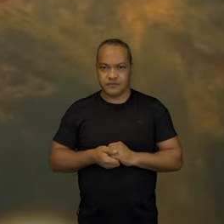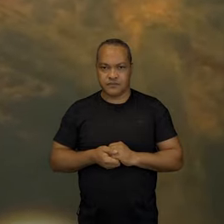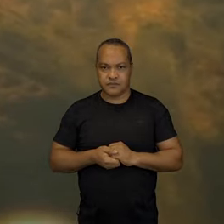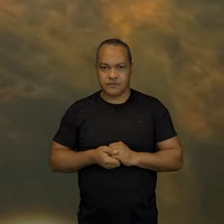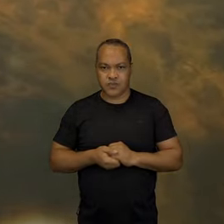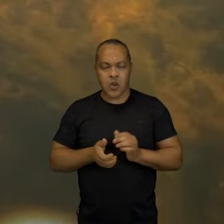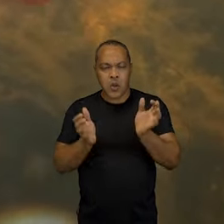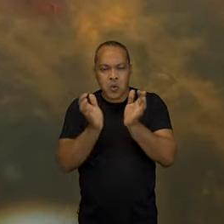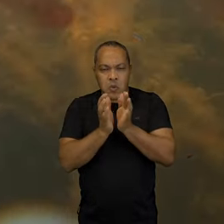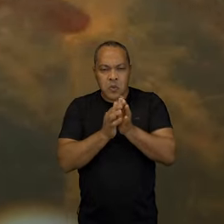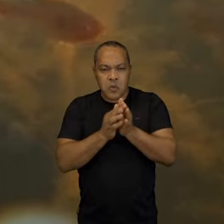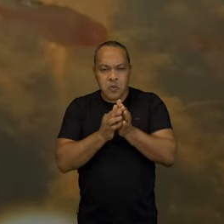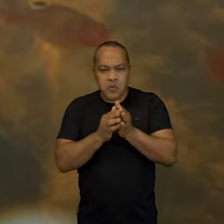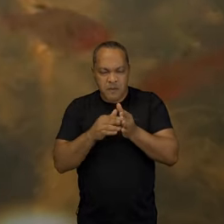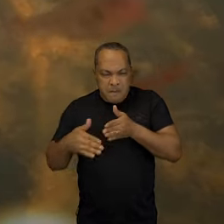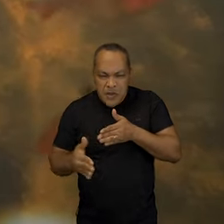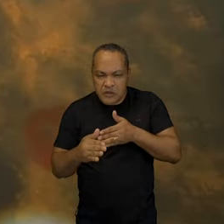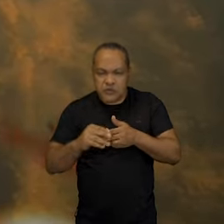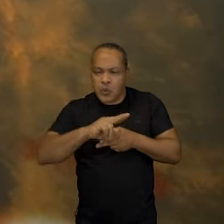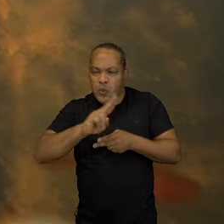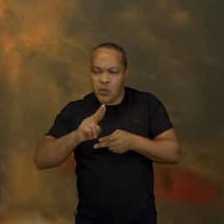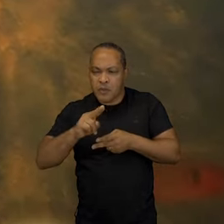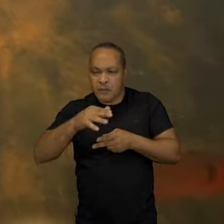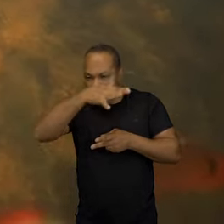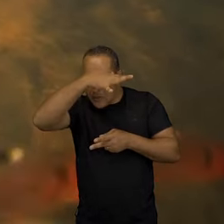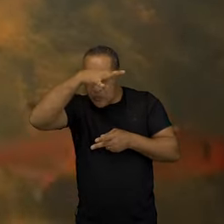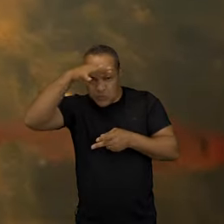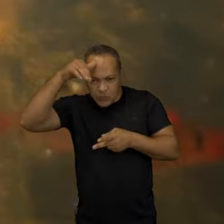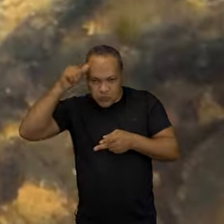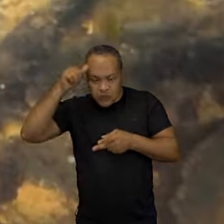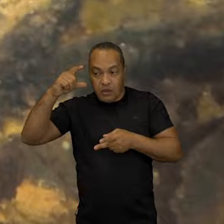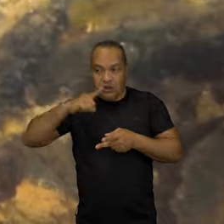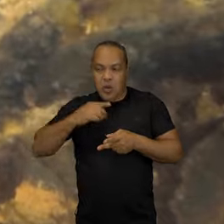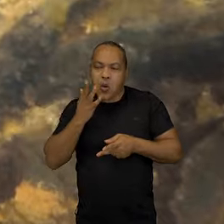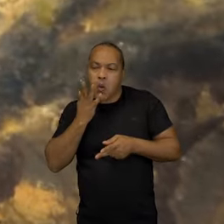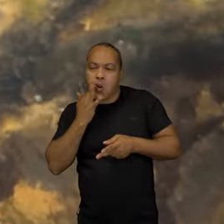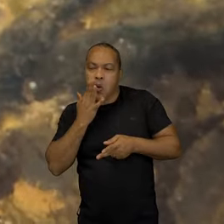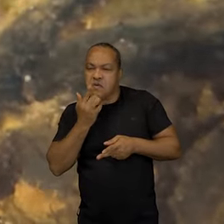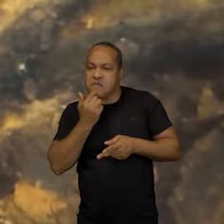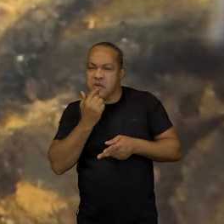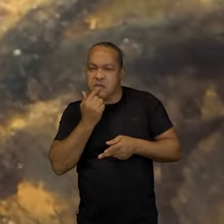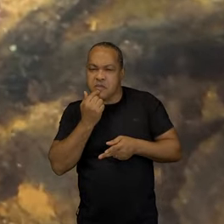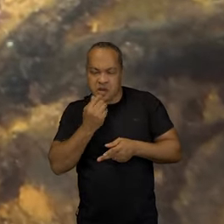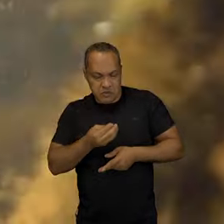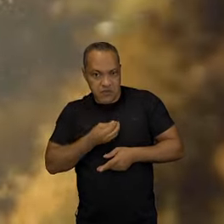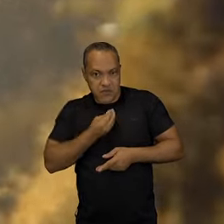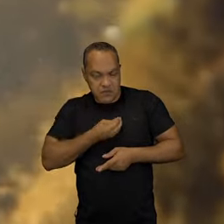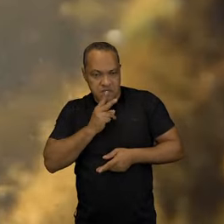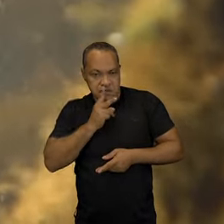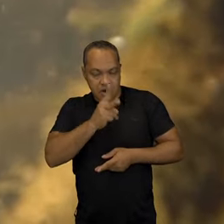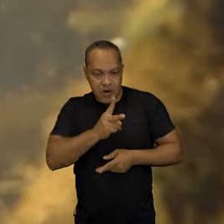O pequeno peixe Mato Grosso, popular em aquários, possui uma coloração vermelho vivo na natureza.